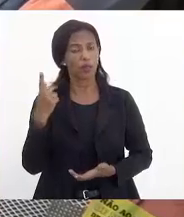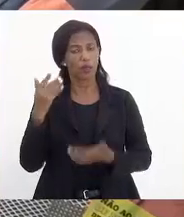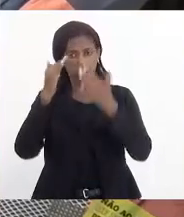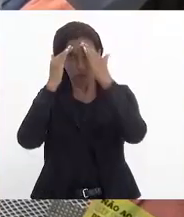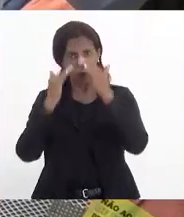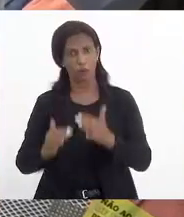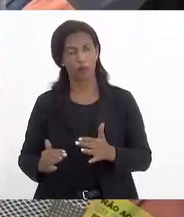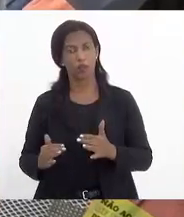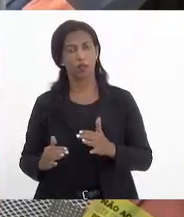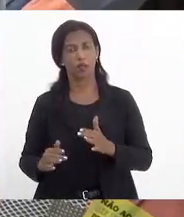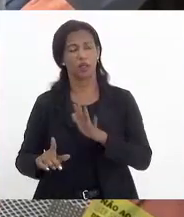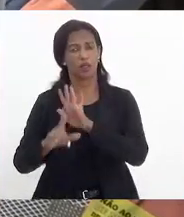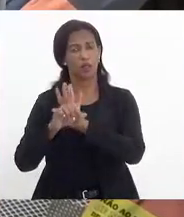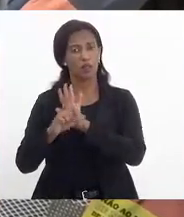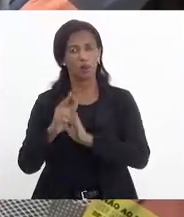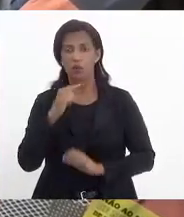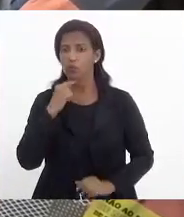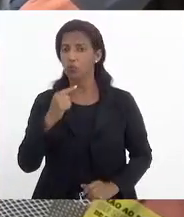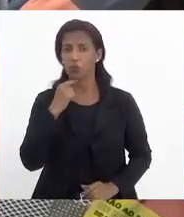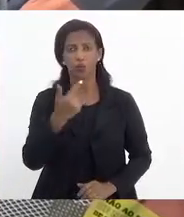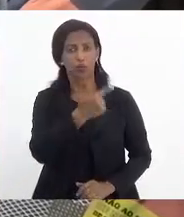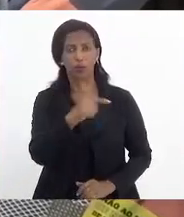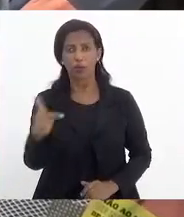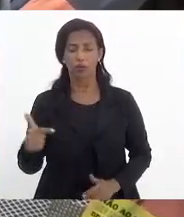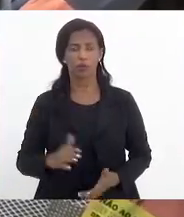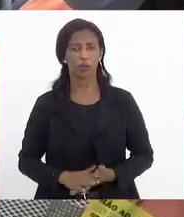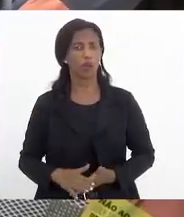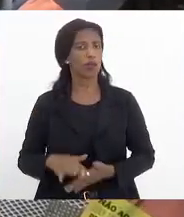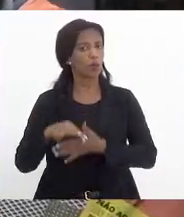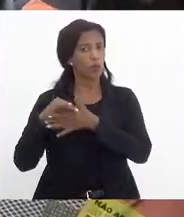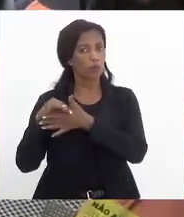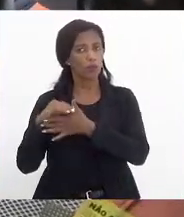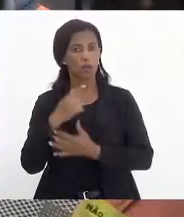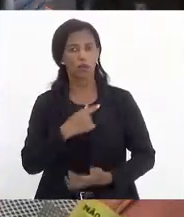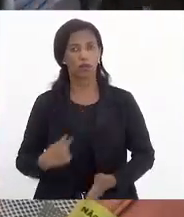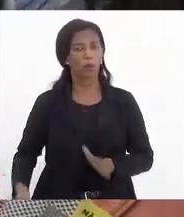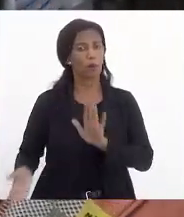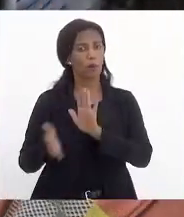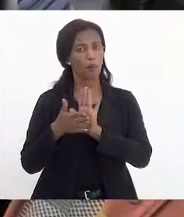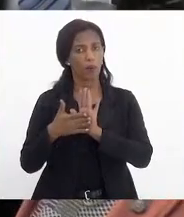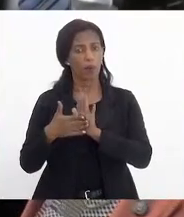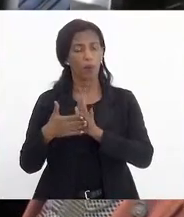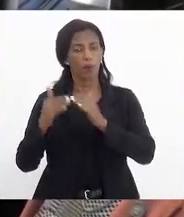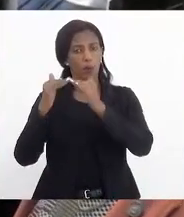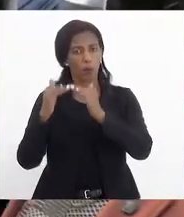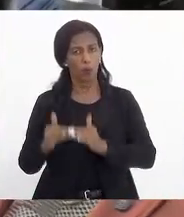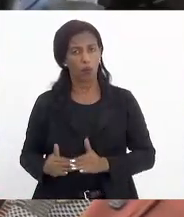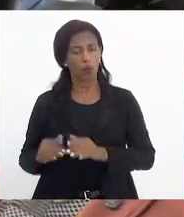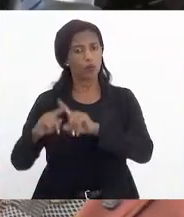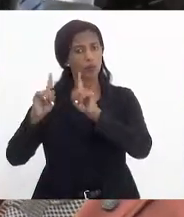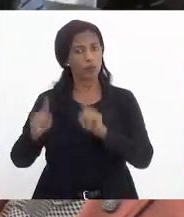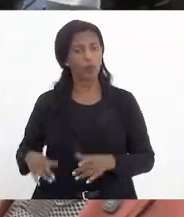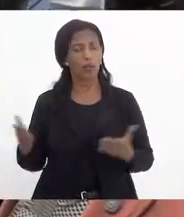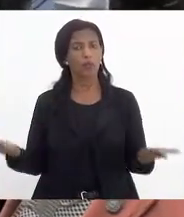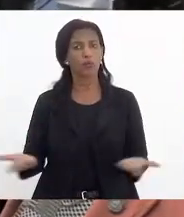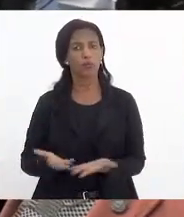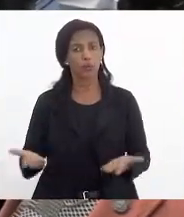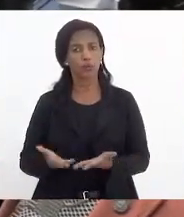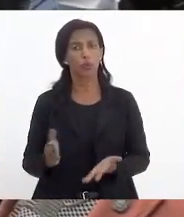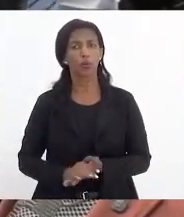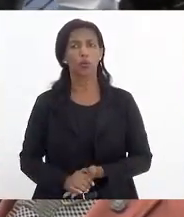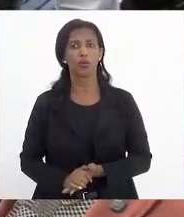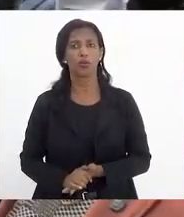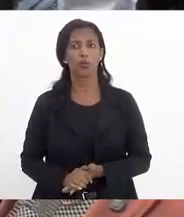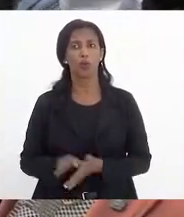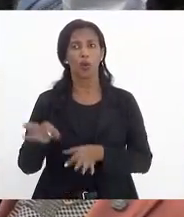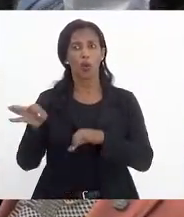de acordo. Então, presidente, eu não tenho dúvida. O que fiz aqui como líder do governo foi propor um acordo para que os servidores saiam daqui hoje com o